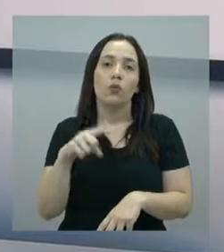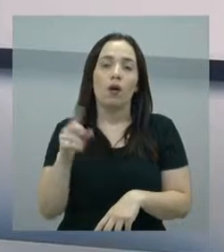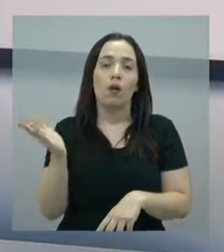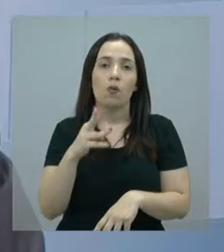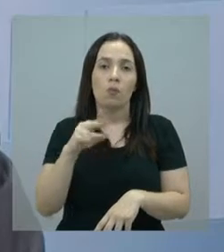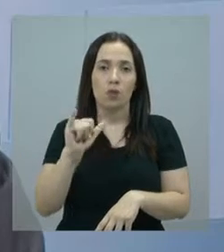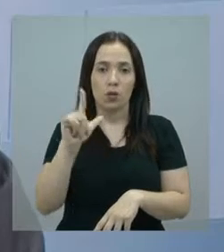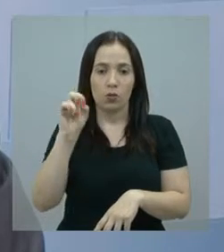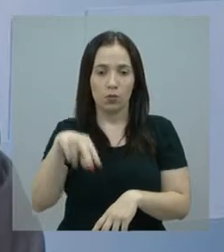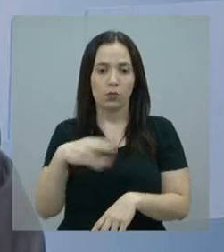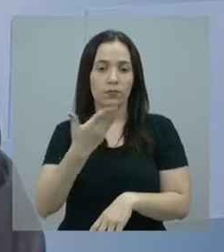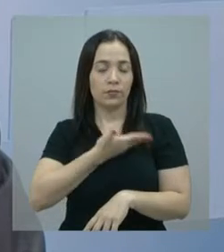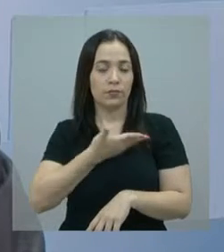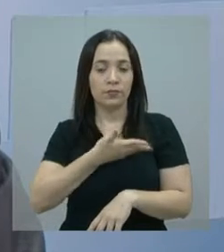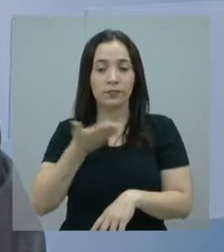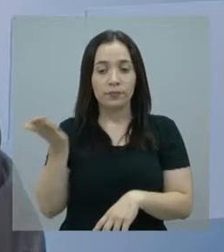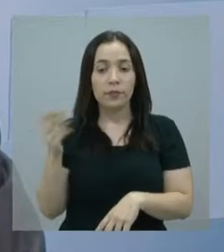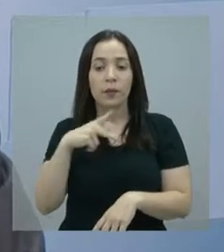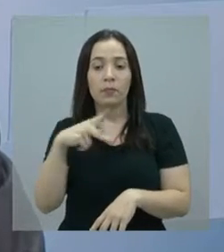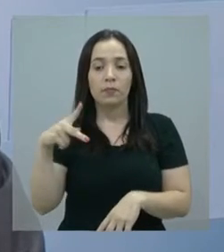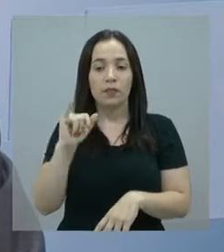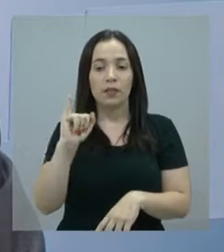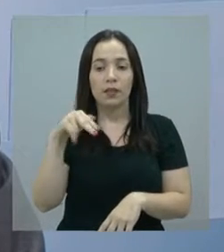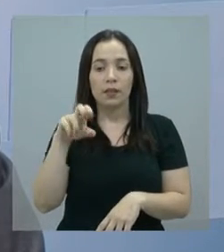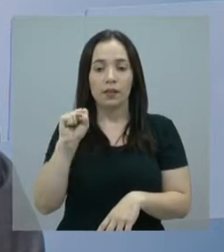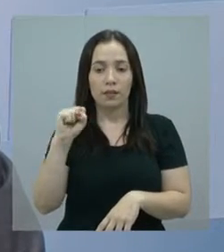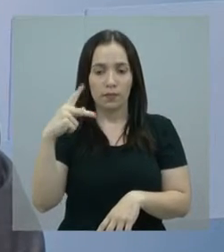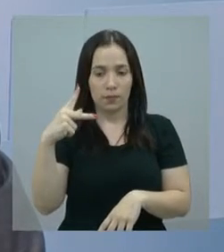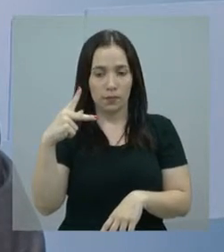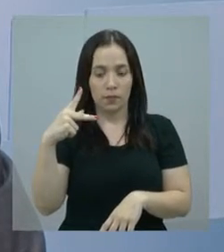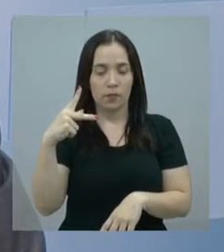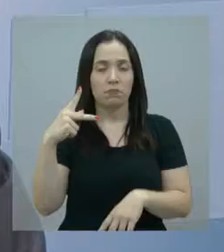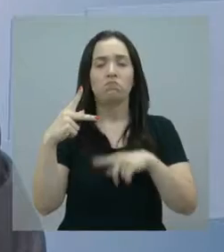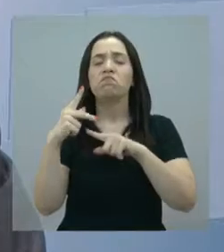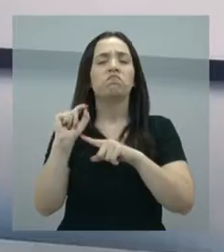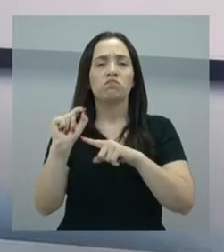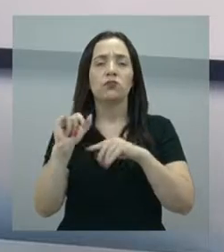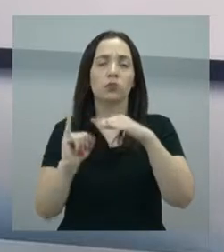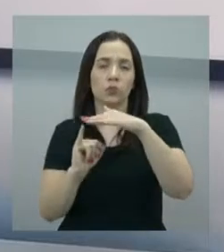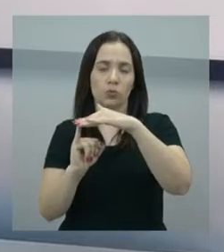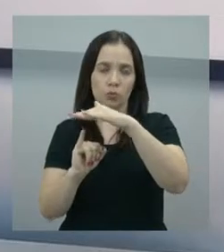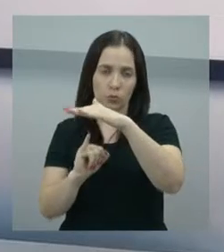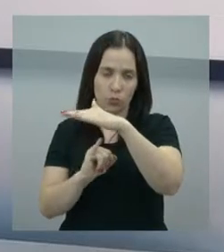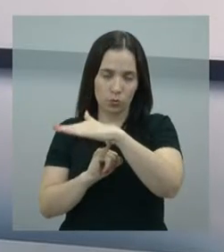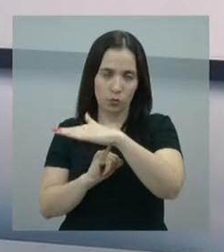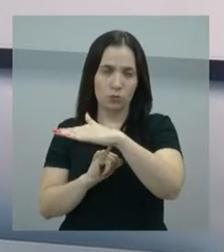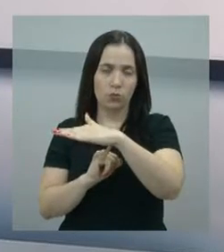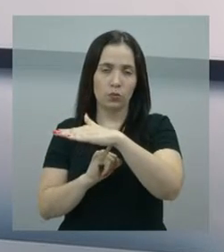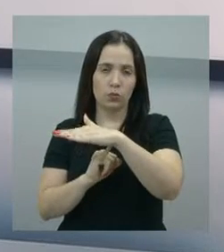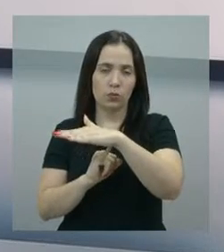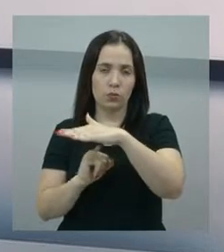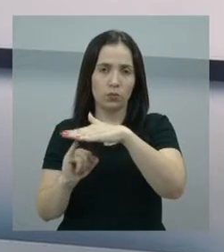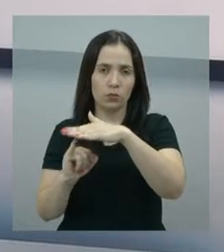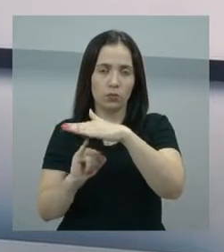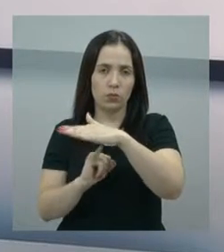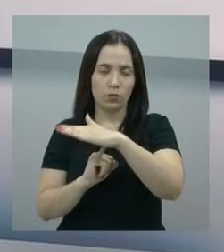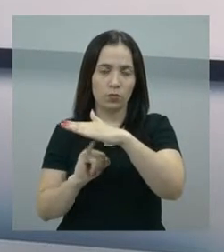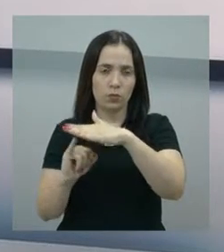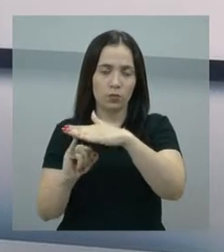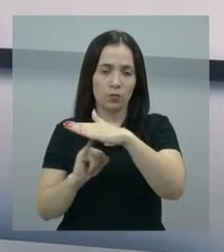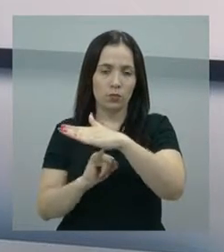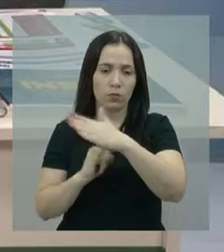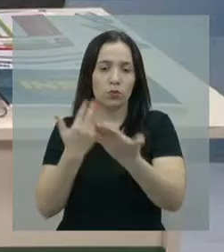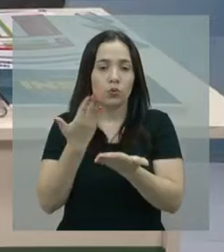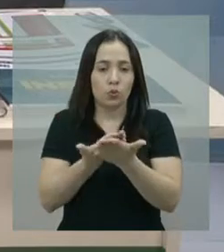é meu amigo, doutor João, que é o presidente do INESP, né? O INESP, que é o Instituto, para ser bem exato,